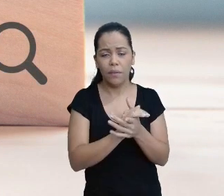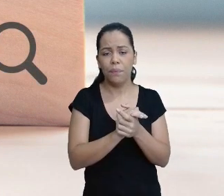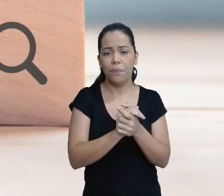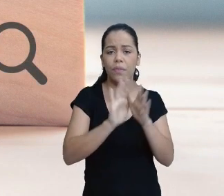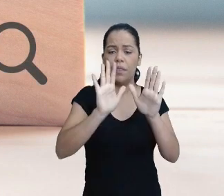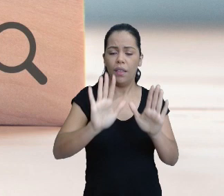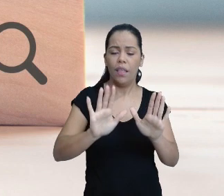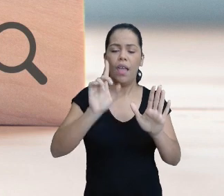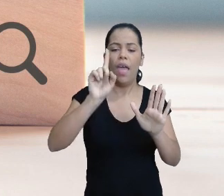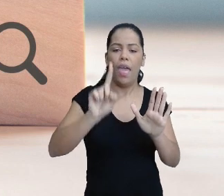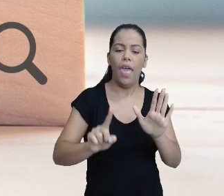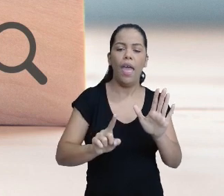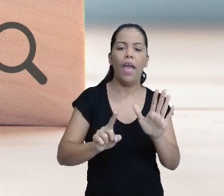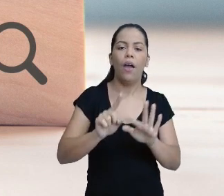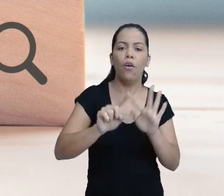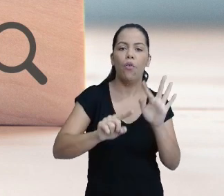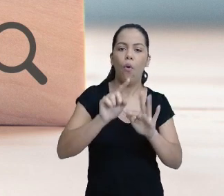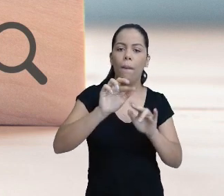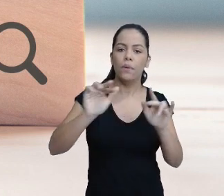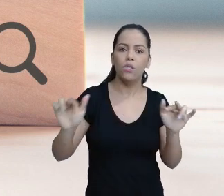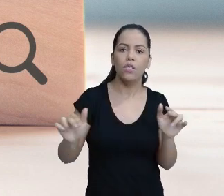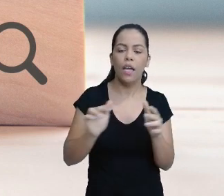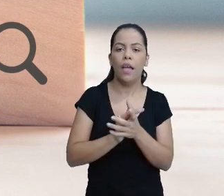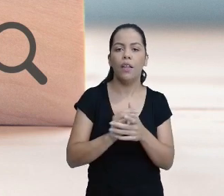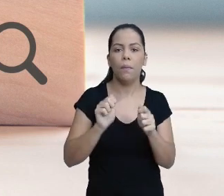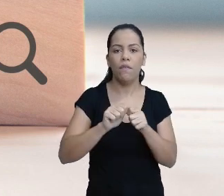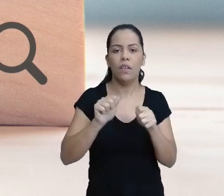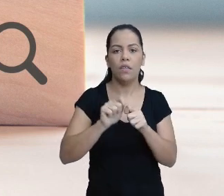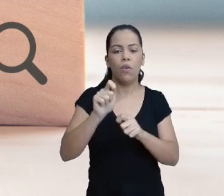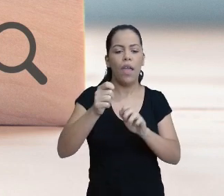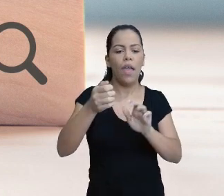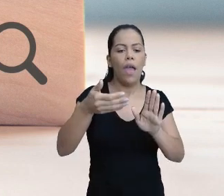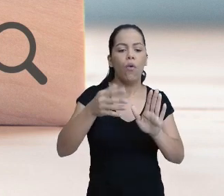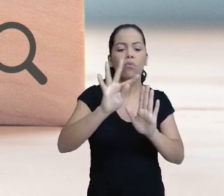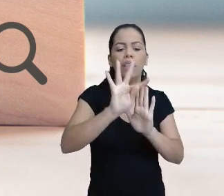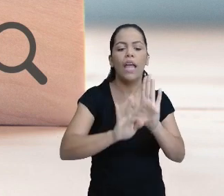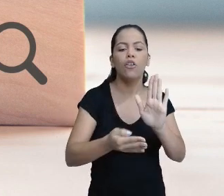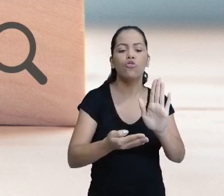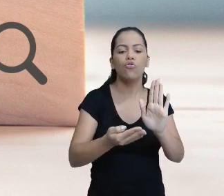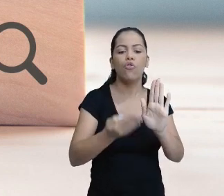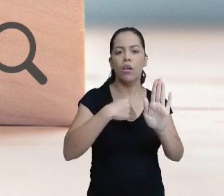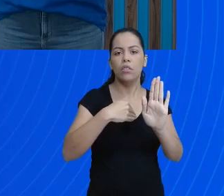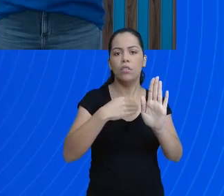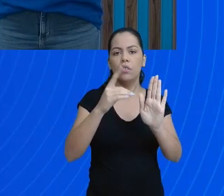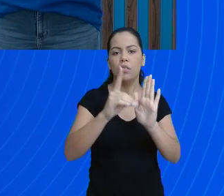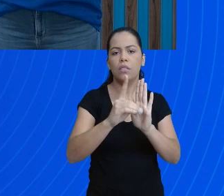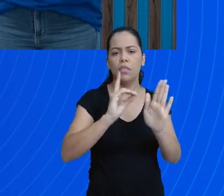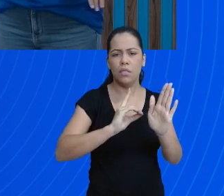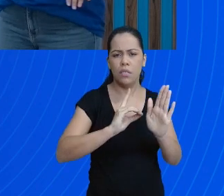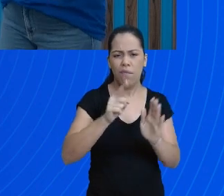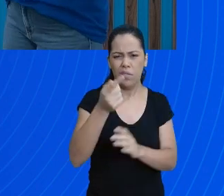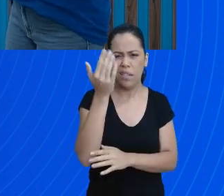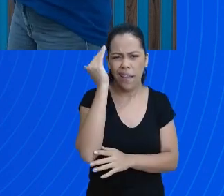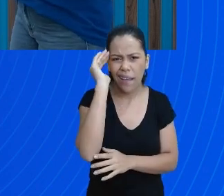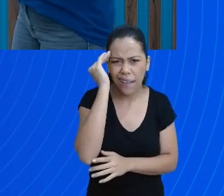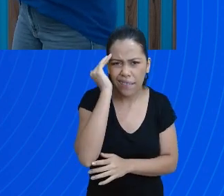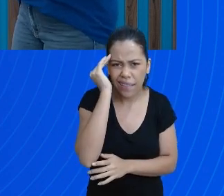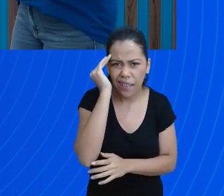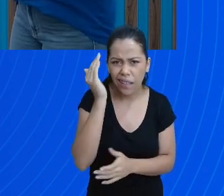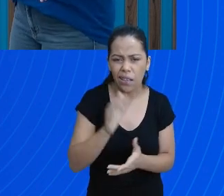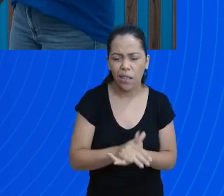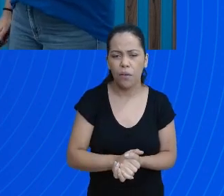elaboração de textos em gerais. Seria um pré-texto. Será que está fazendo sentido?